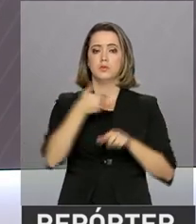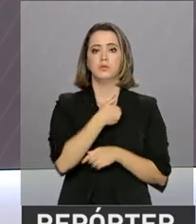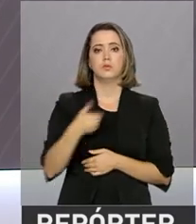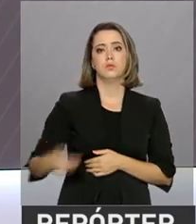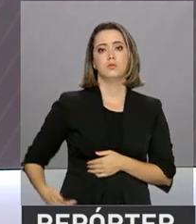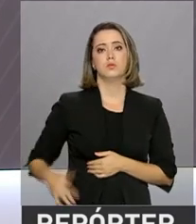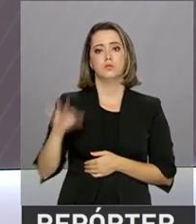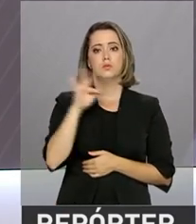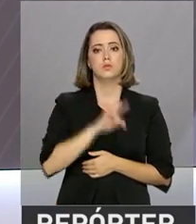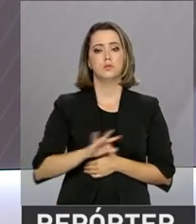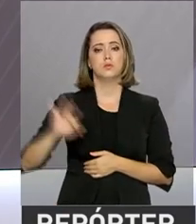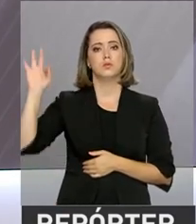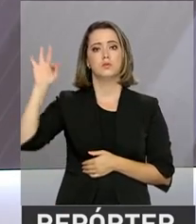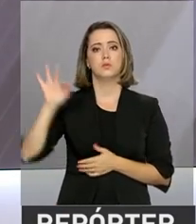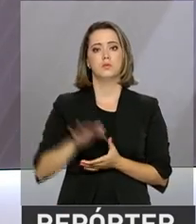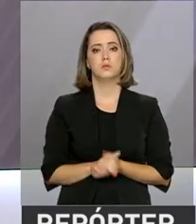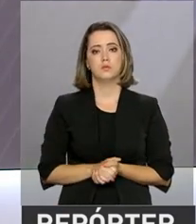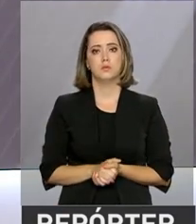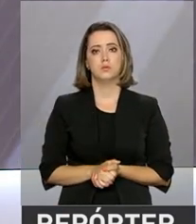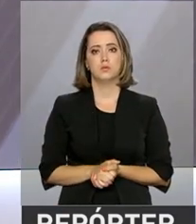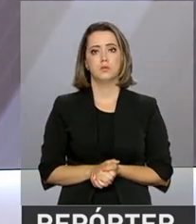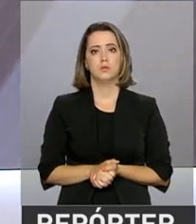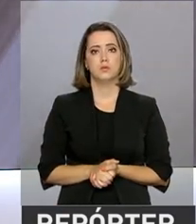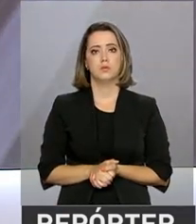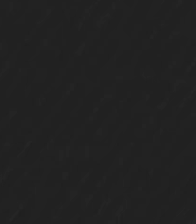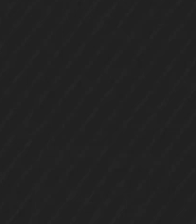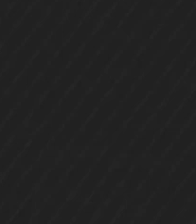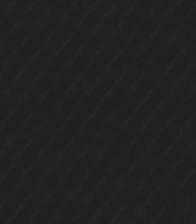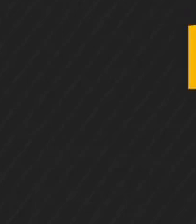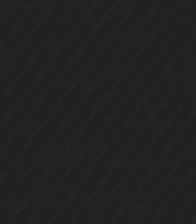aqui na nbr a tv do governo federal